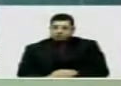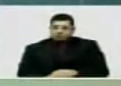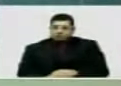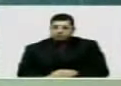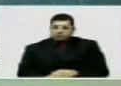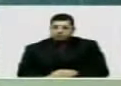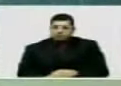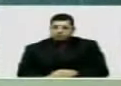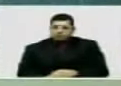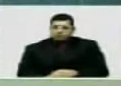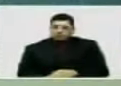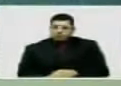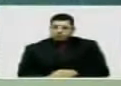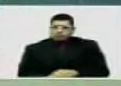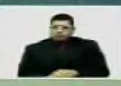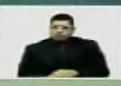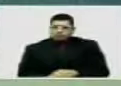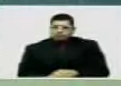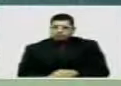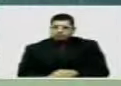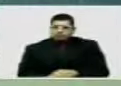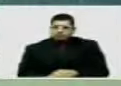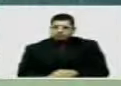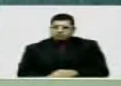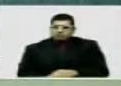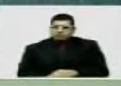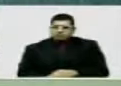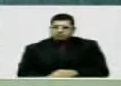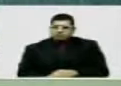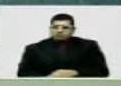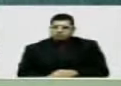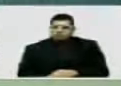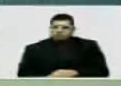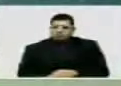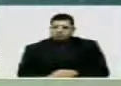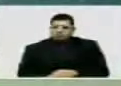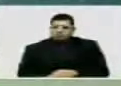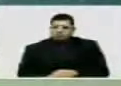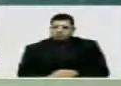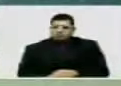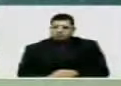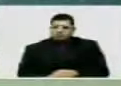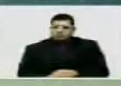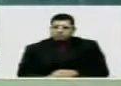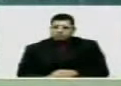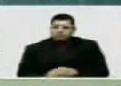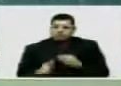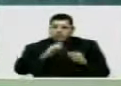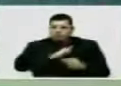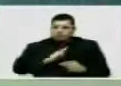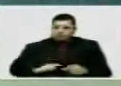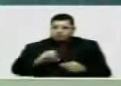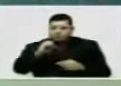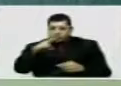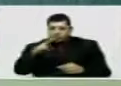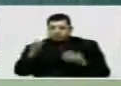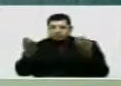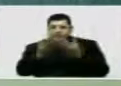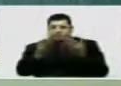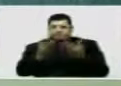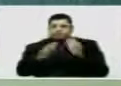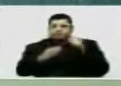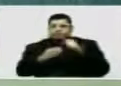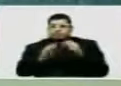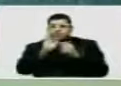que nos une. Nós estamos ombreados nessa caminhada e no apoio à resistência que o governador Omar Aziz